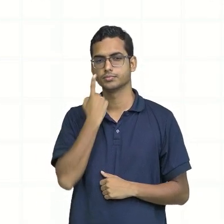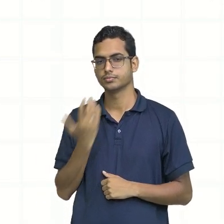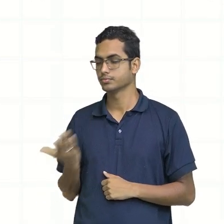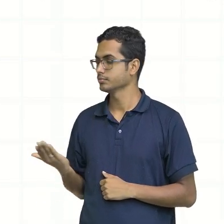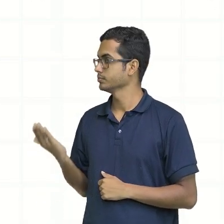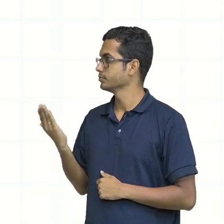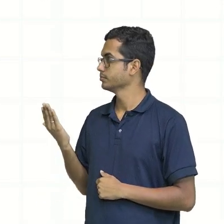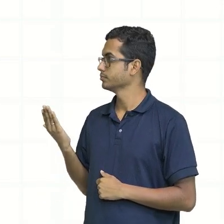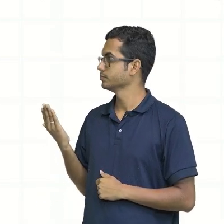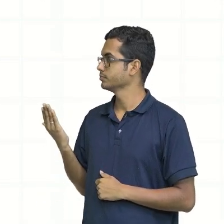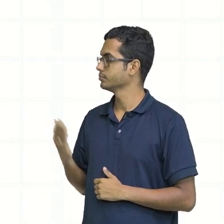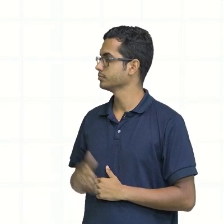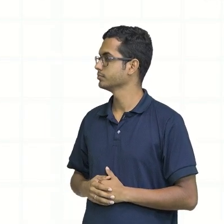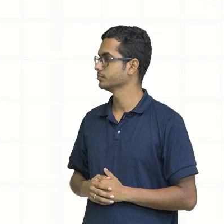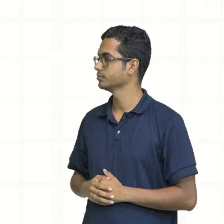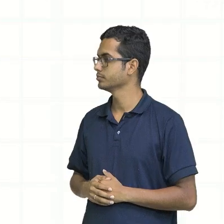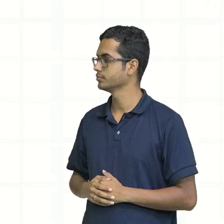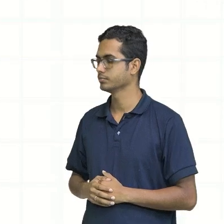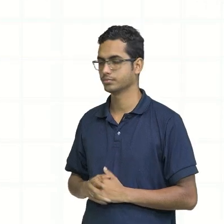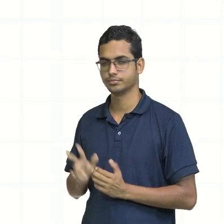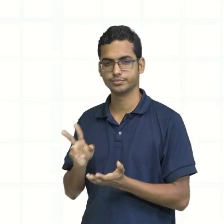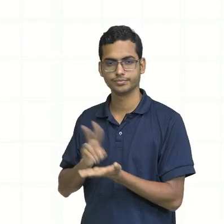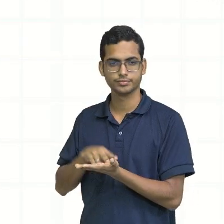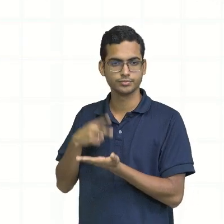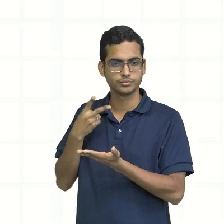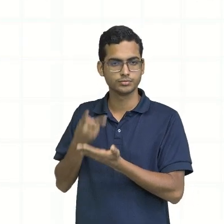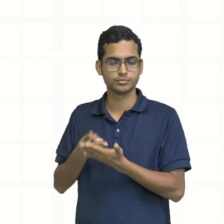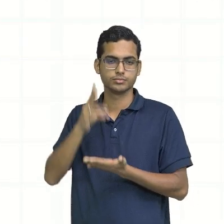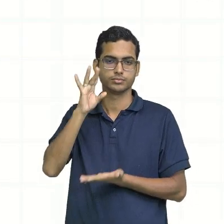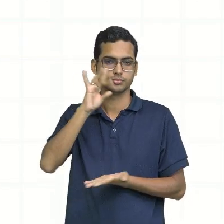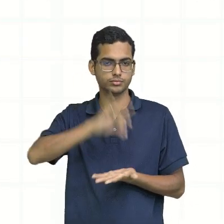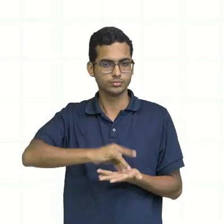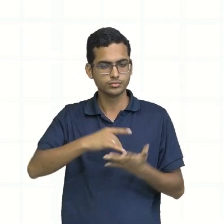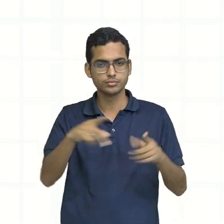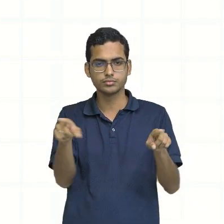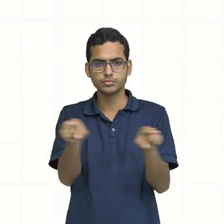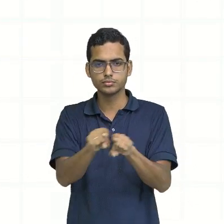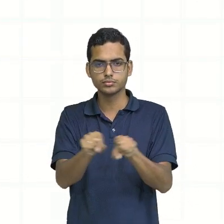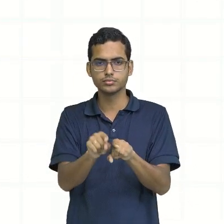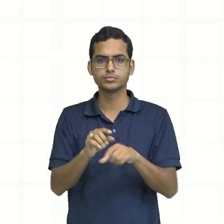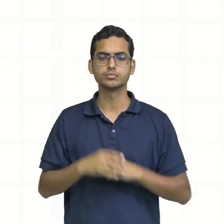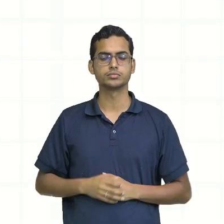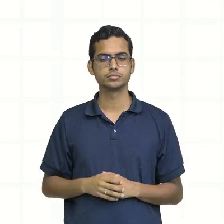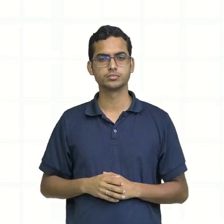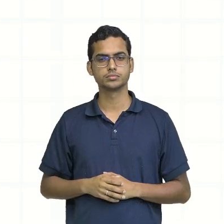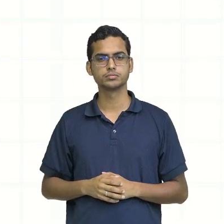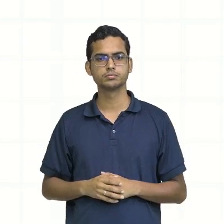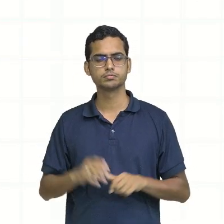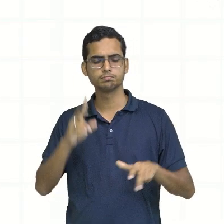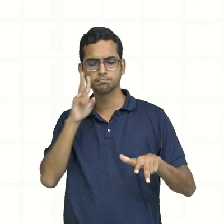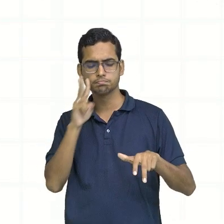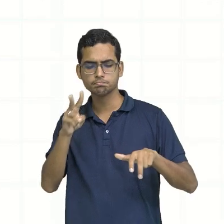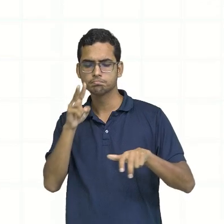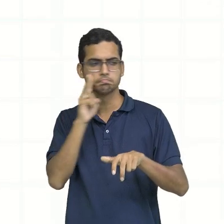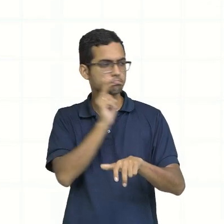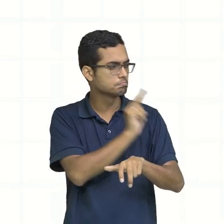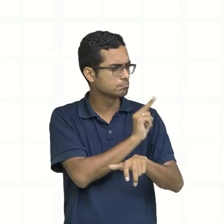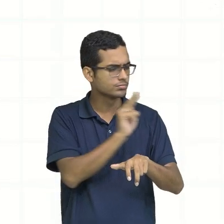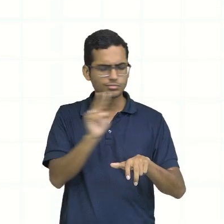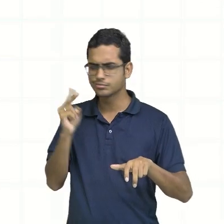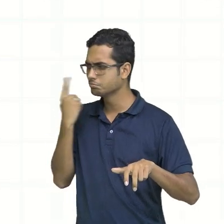him. Então, ele girou, né? Ao redor, ele olhou ao redor, porém ninguém estava atrás